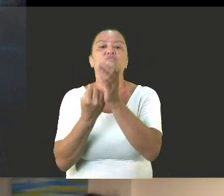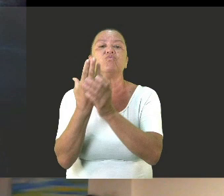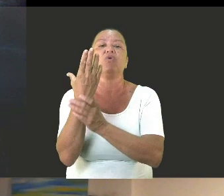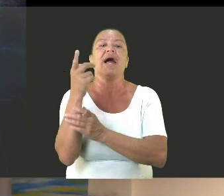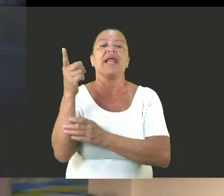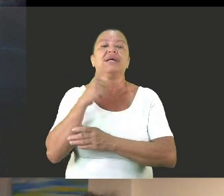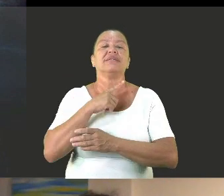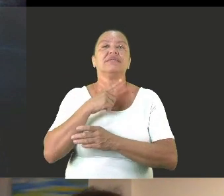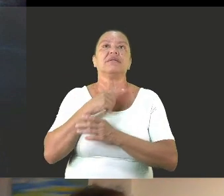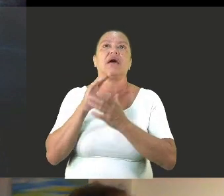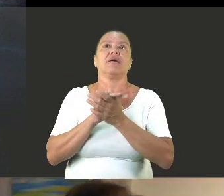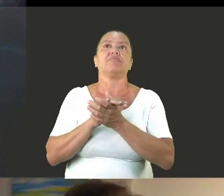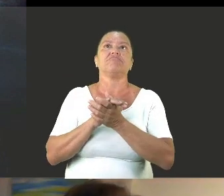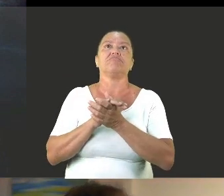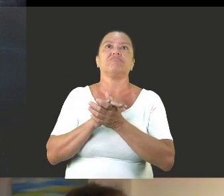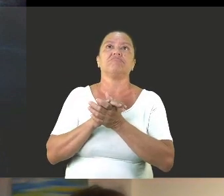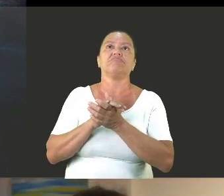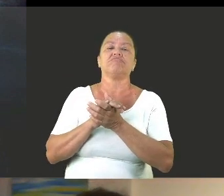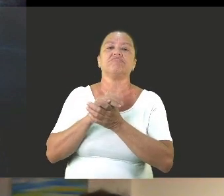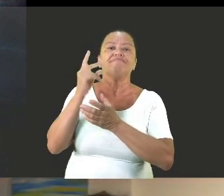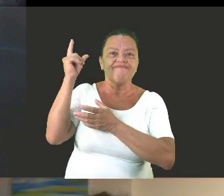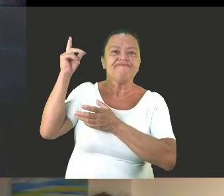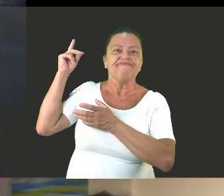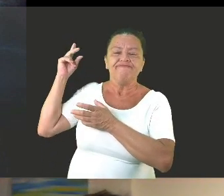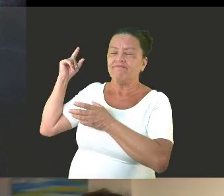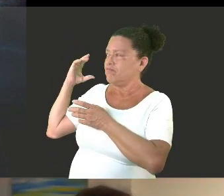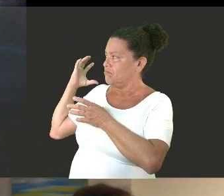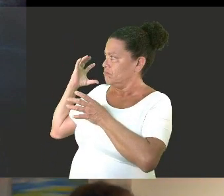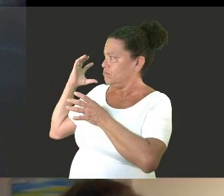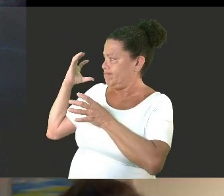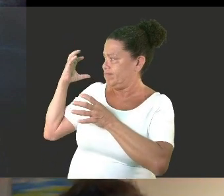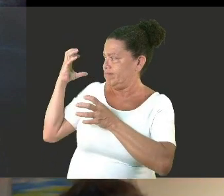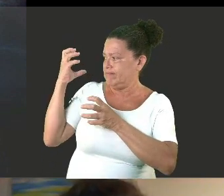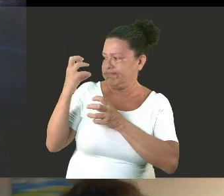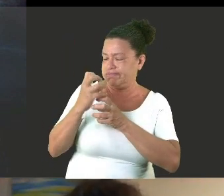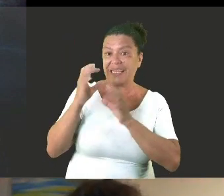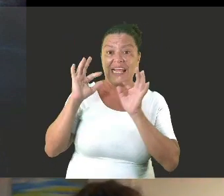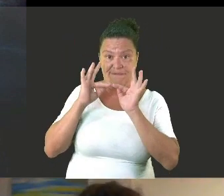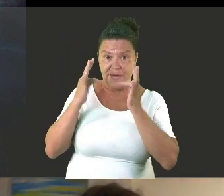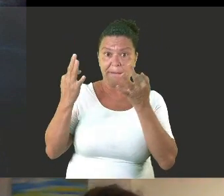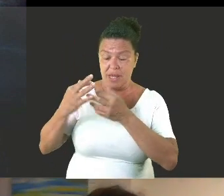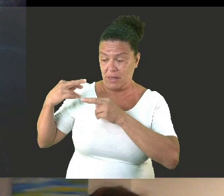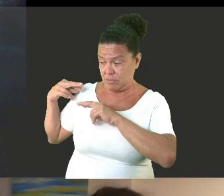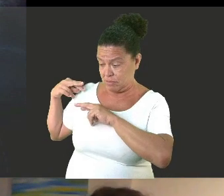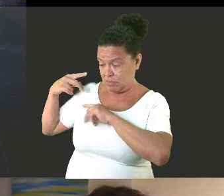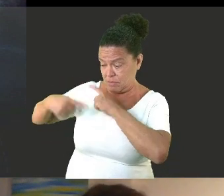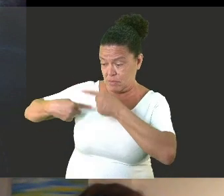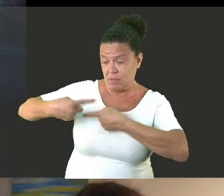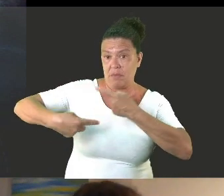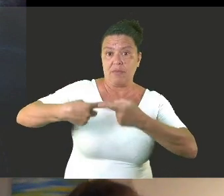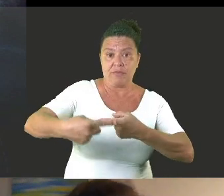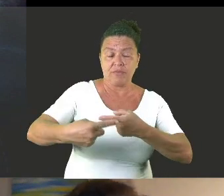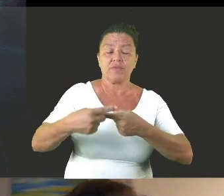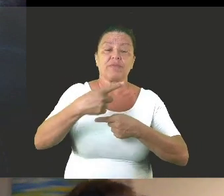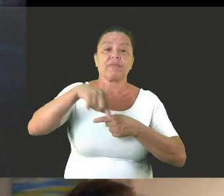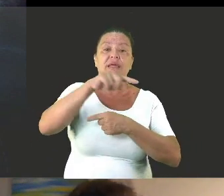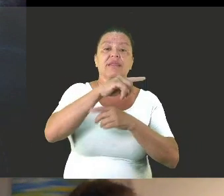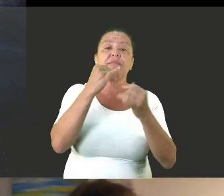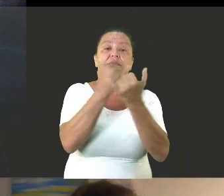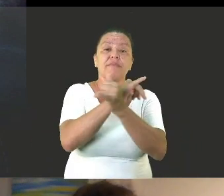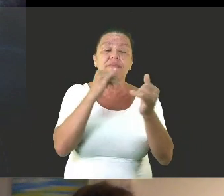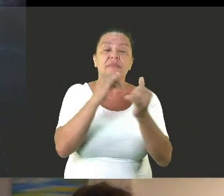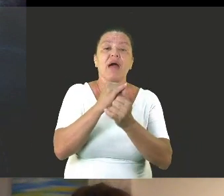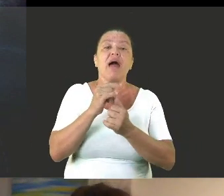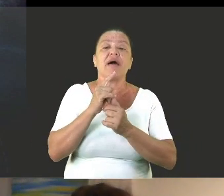tem origem desde a concepção, ela vem através dos nossos pais, e essa energia vai sendo gasta